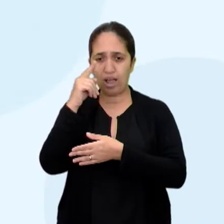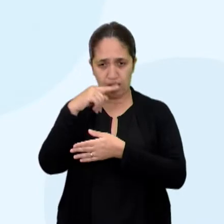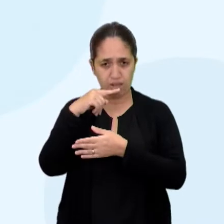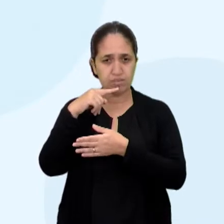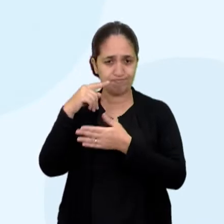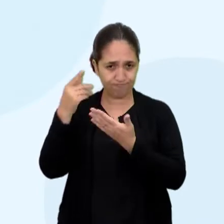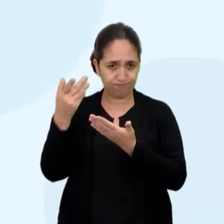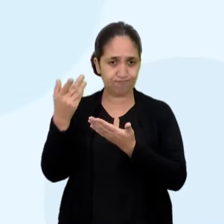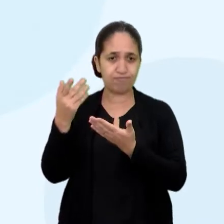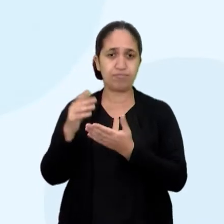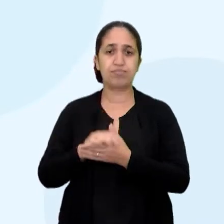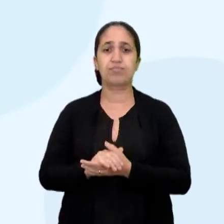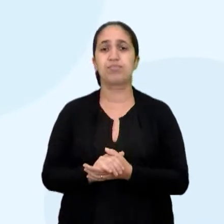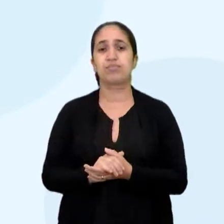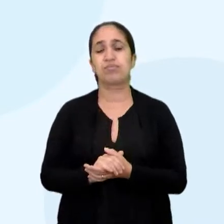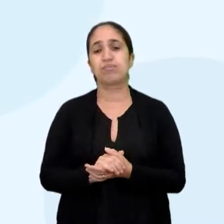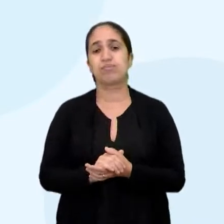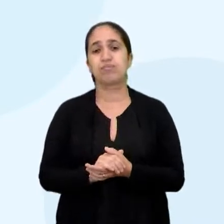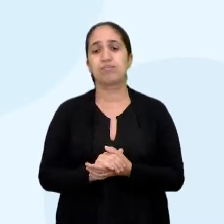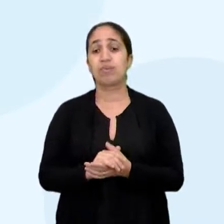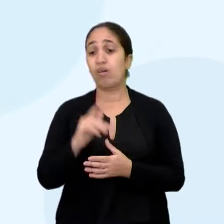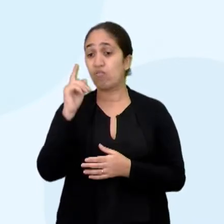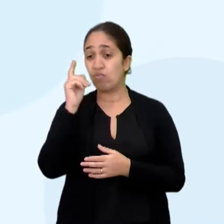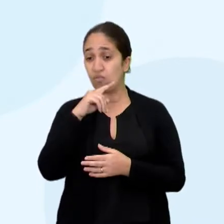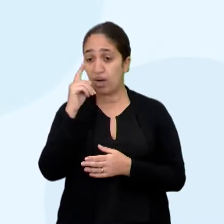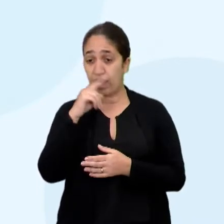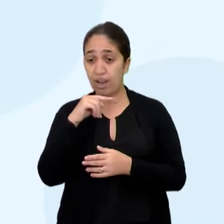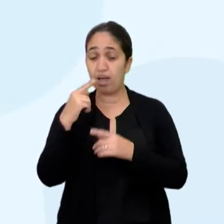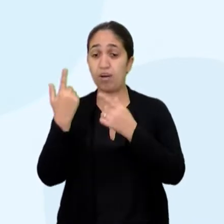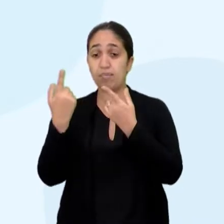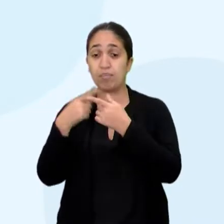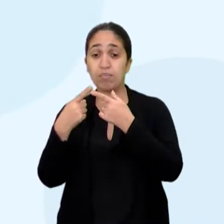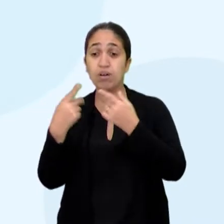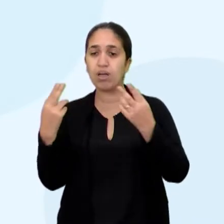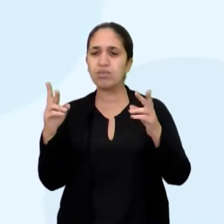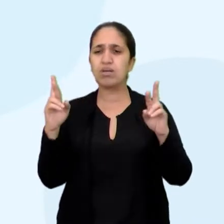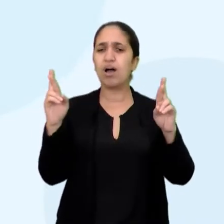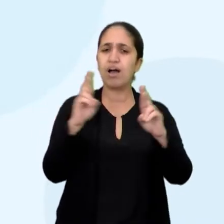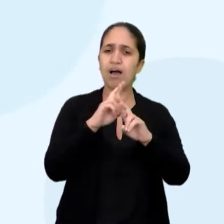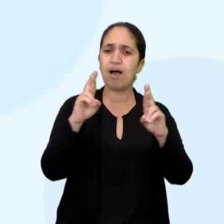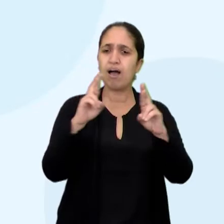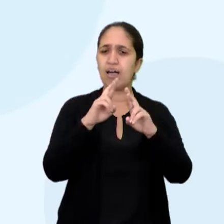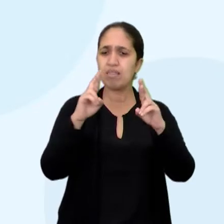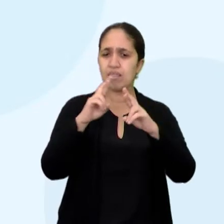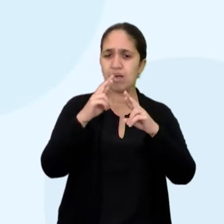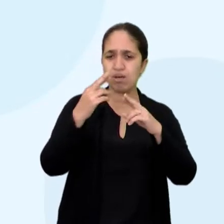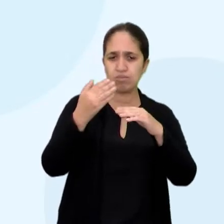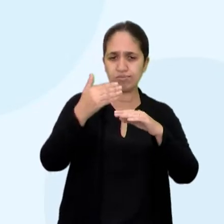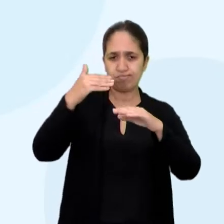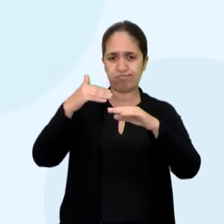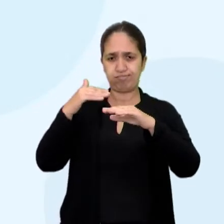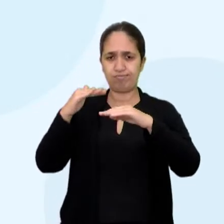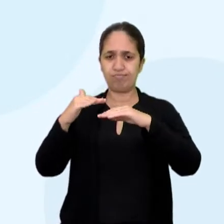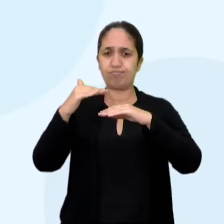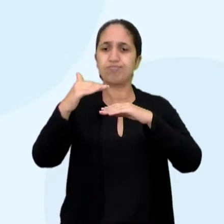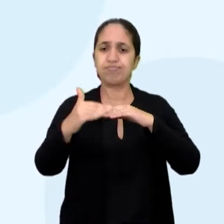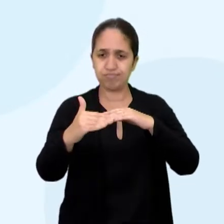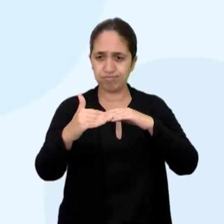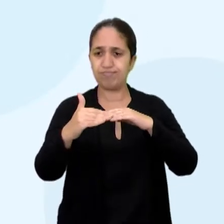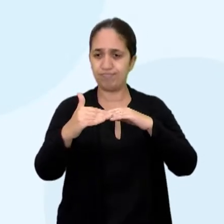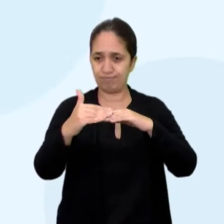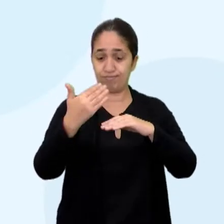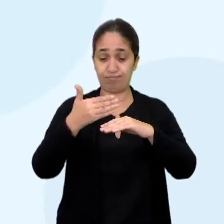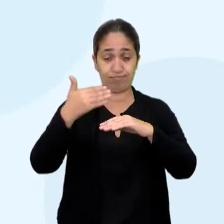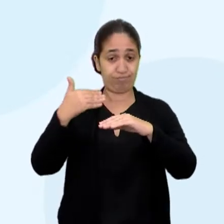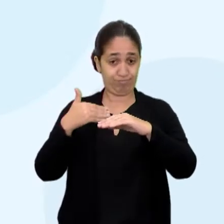ela tem esse nome porque ela tem essa relação, né, com o Lago Henriquillo, né, na República Dominicana,